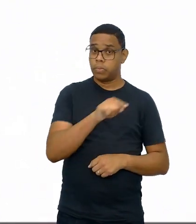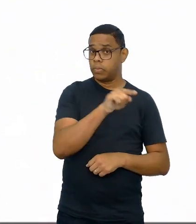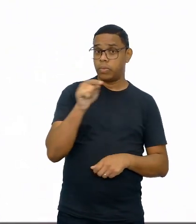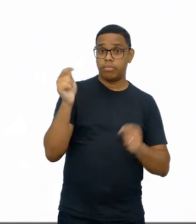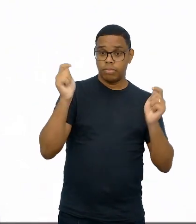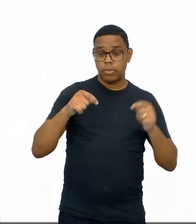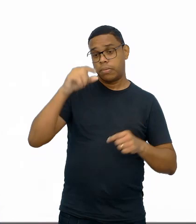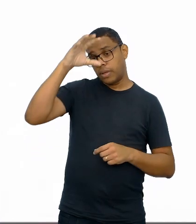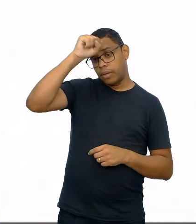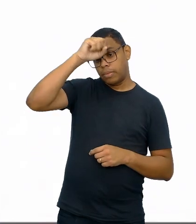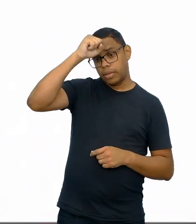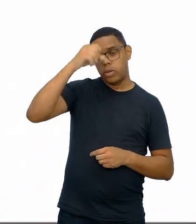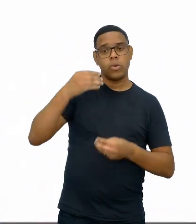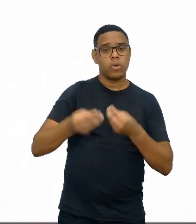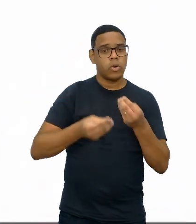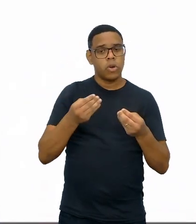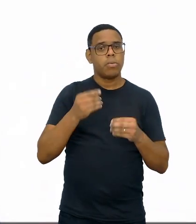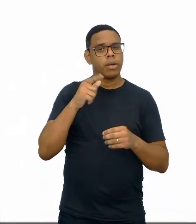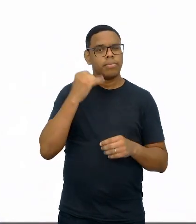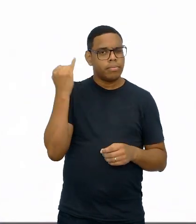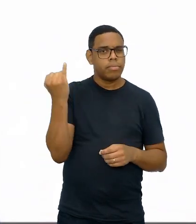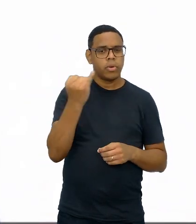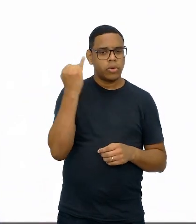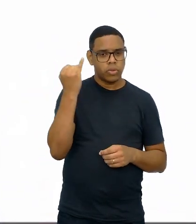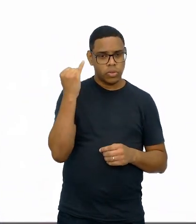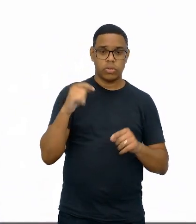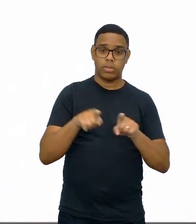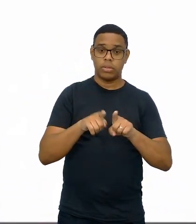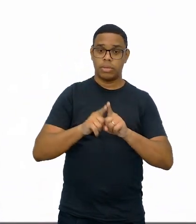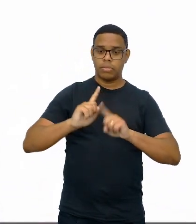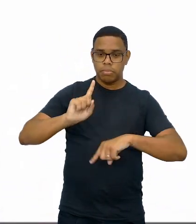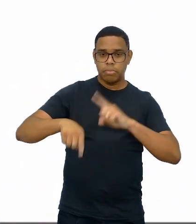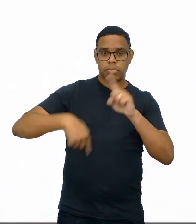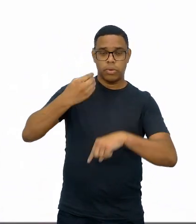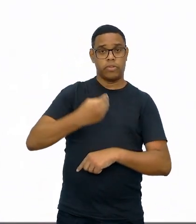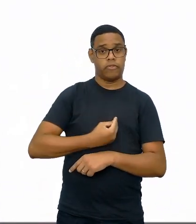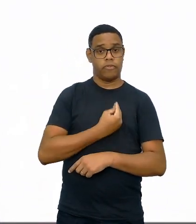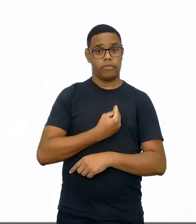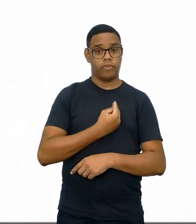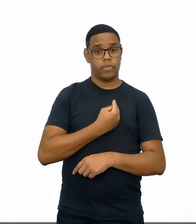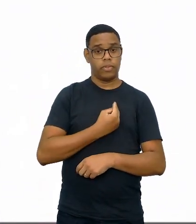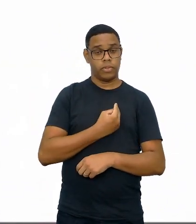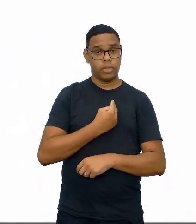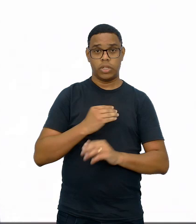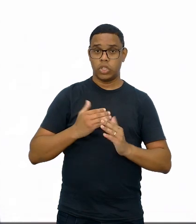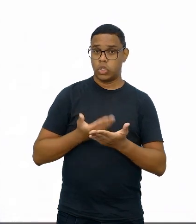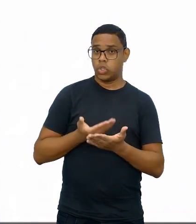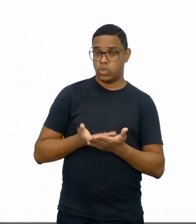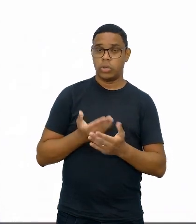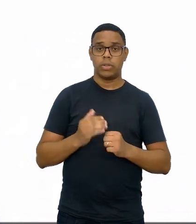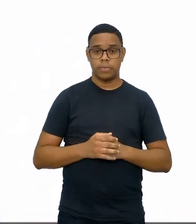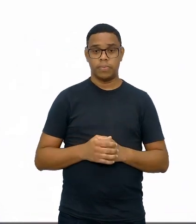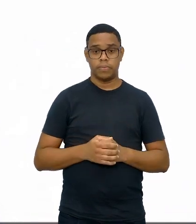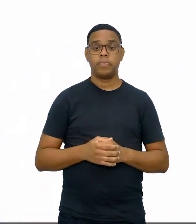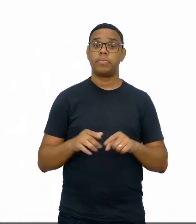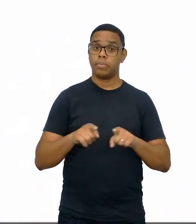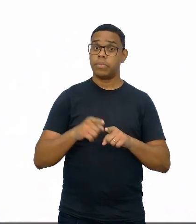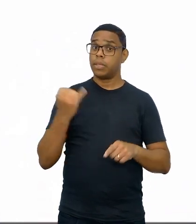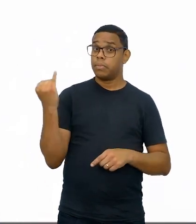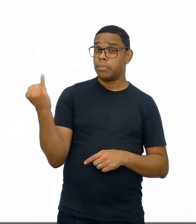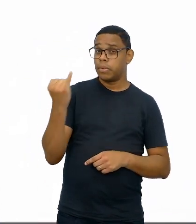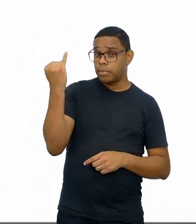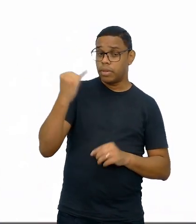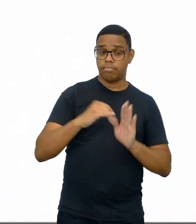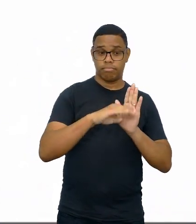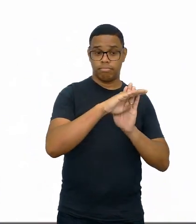possam aprender aquilo que é essencial e tenham sucesso na sua trajetória escolar. E um dos pilares